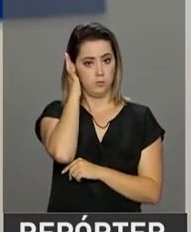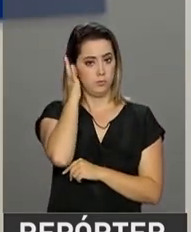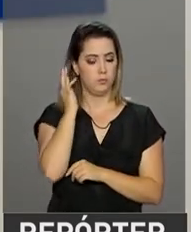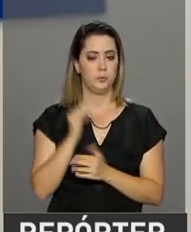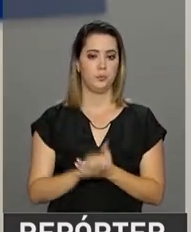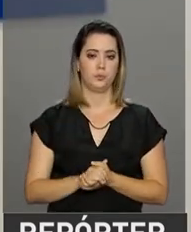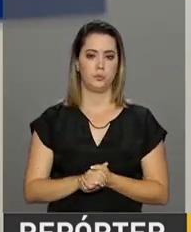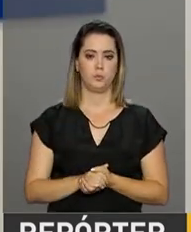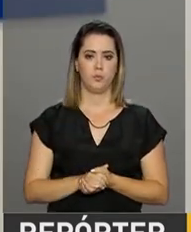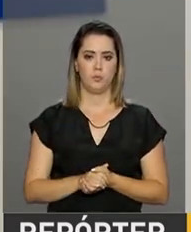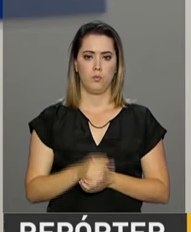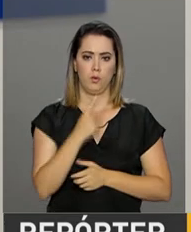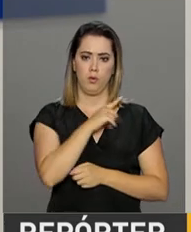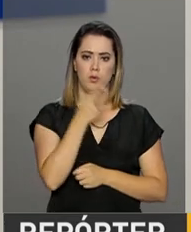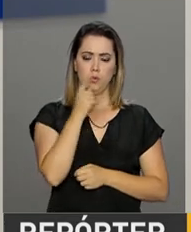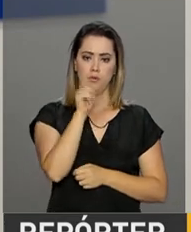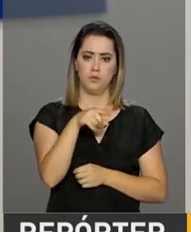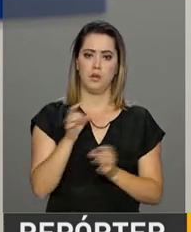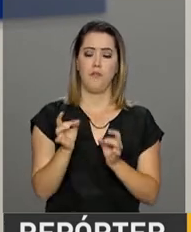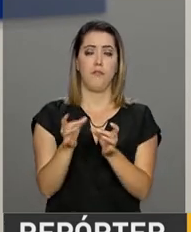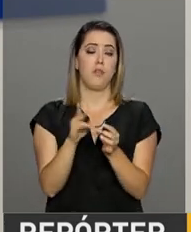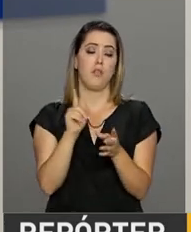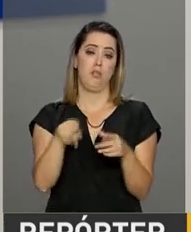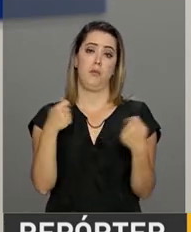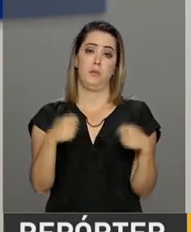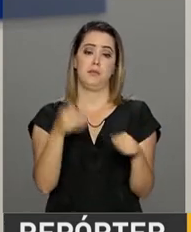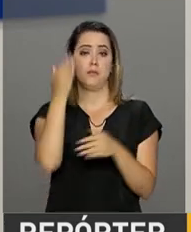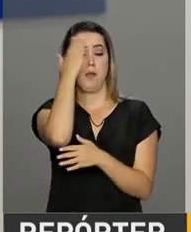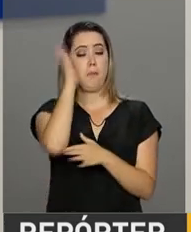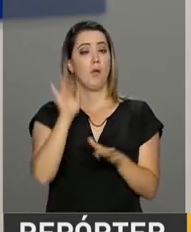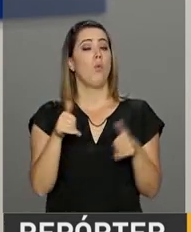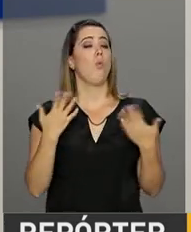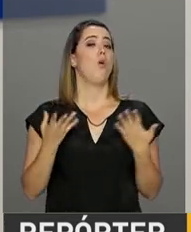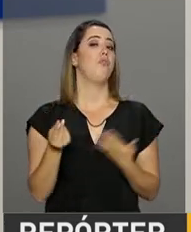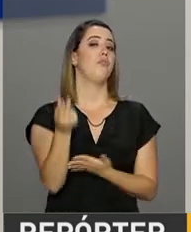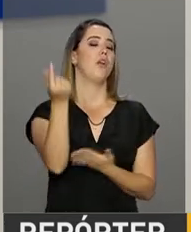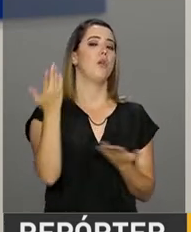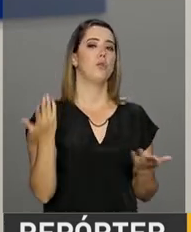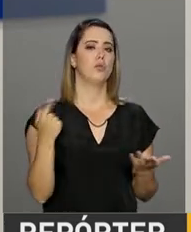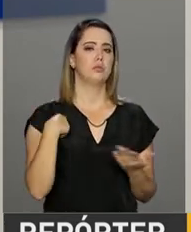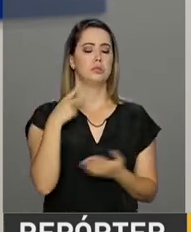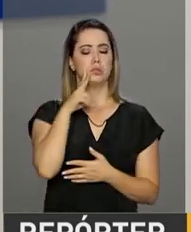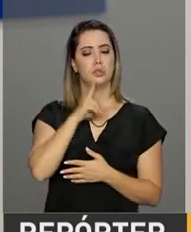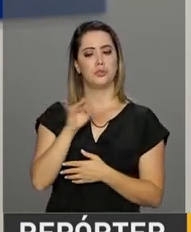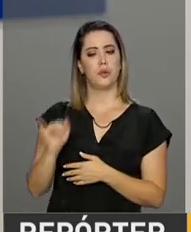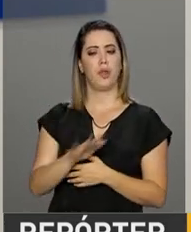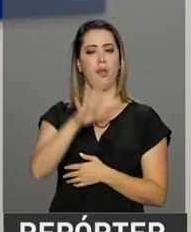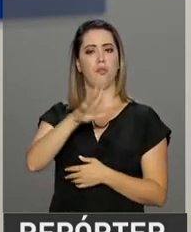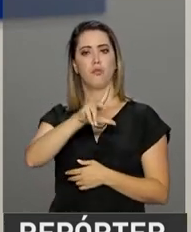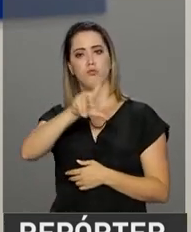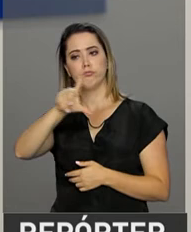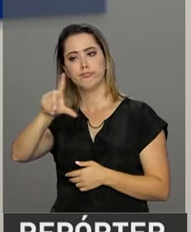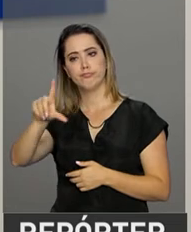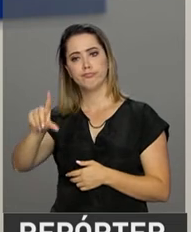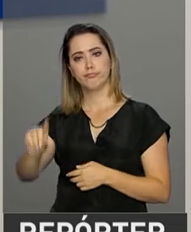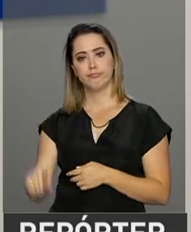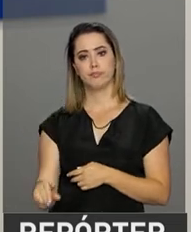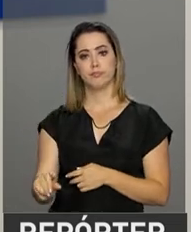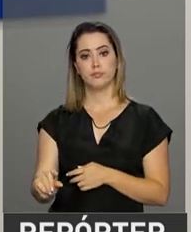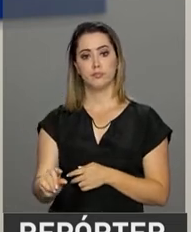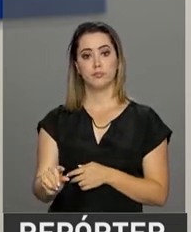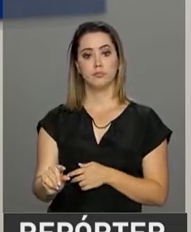dependem do comportamento dos preços. A gente tem visto a inflação cedendo nos últimos meses, a inflação está baixa de